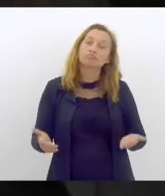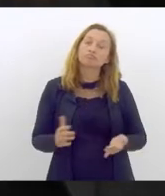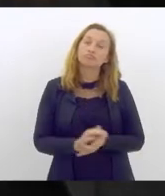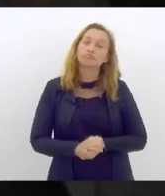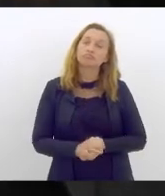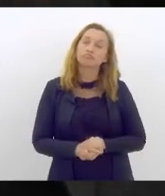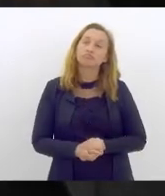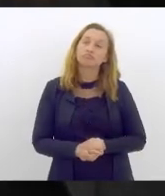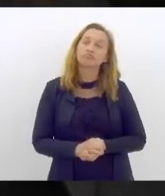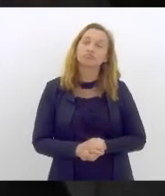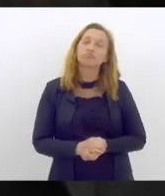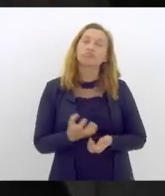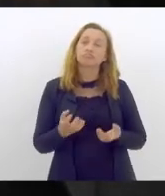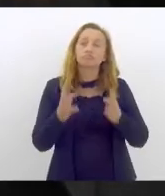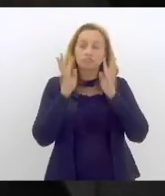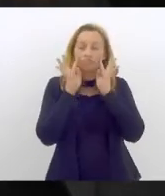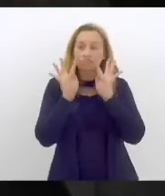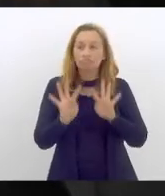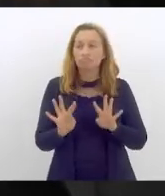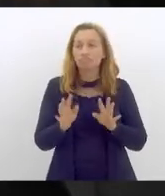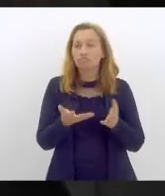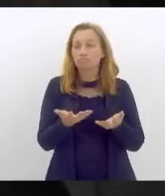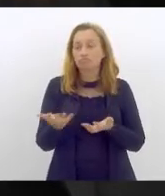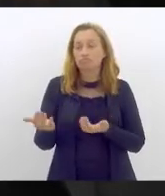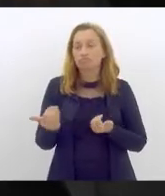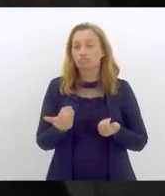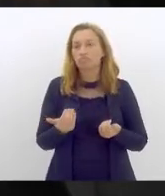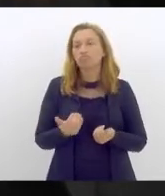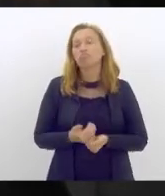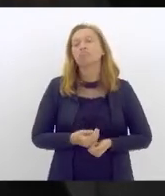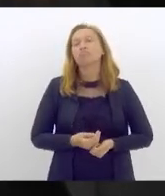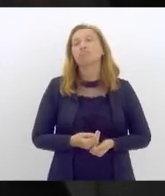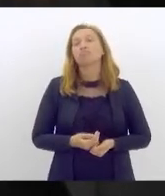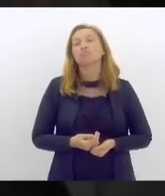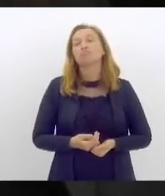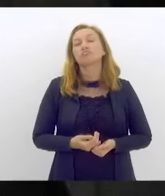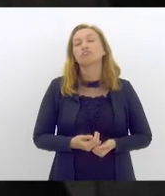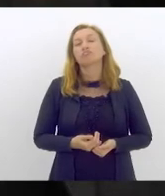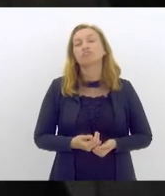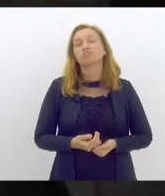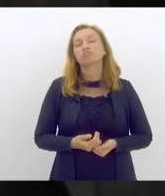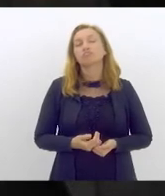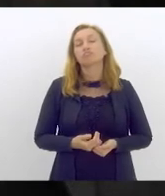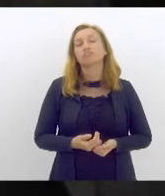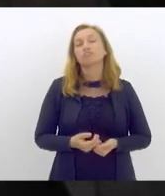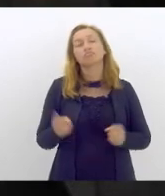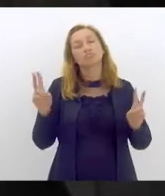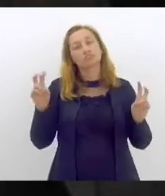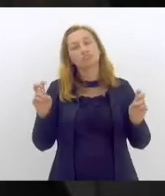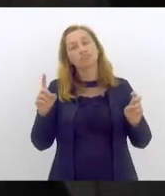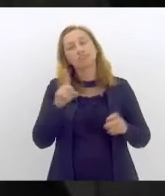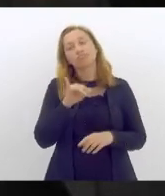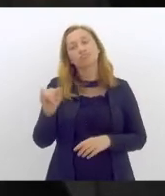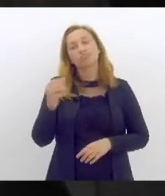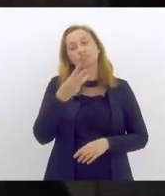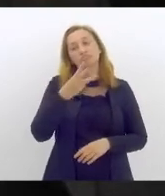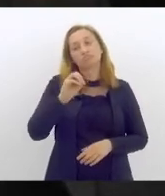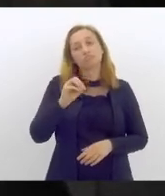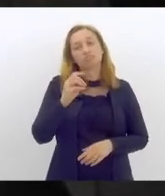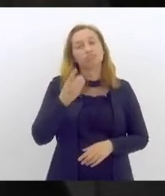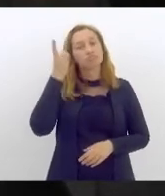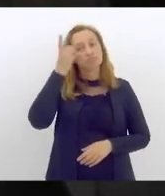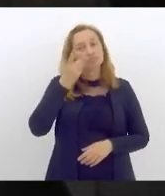não queria chamar atenção sobre esses pontos porque o dia 30 Deputado